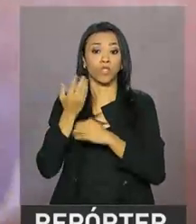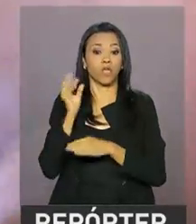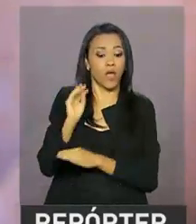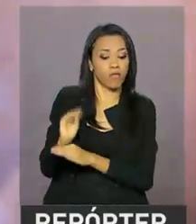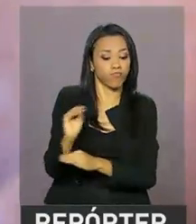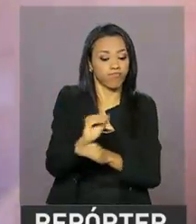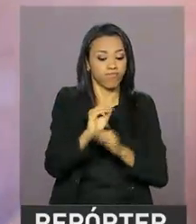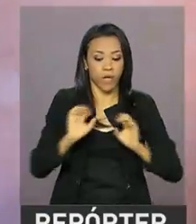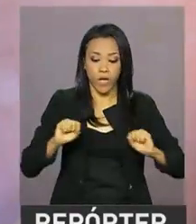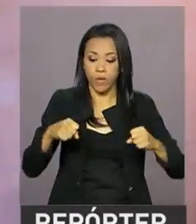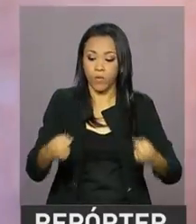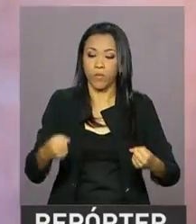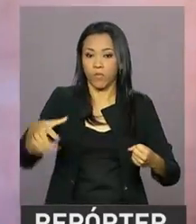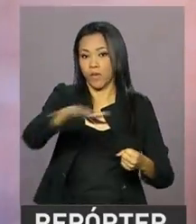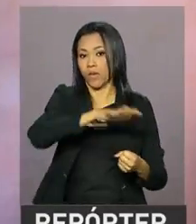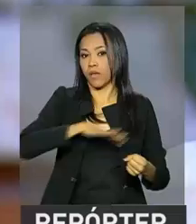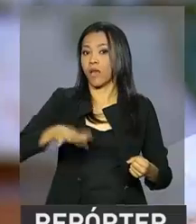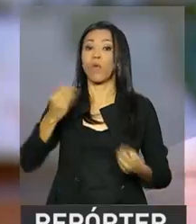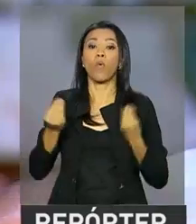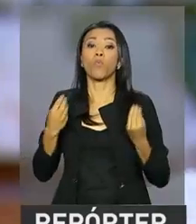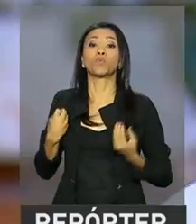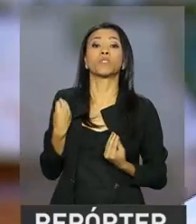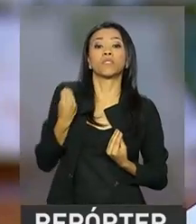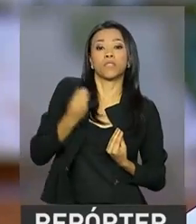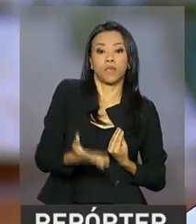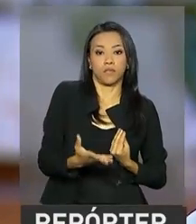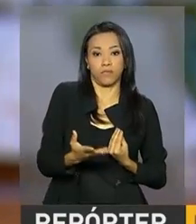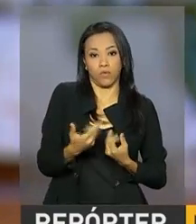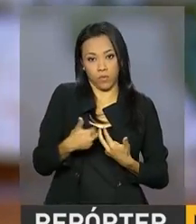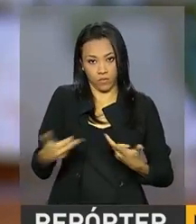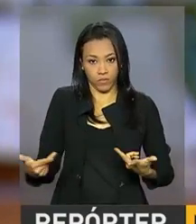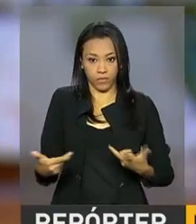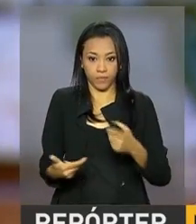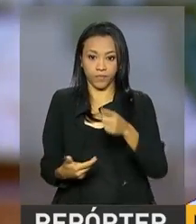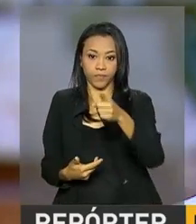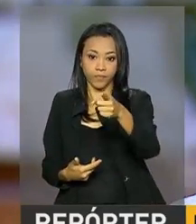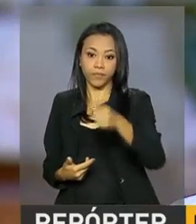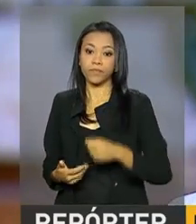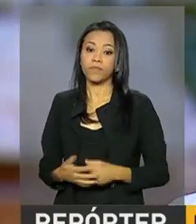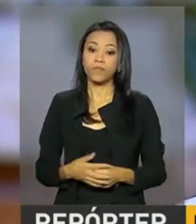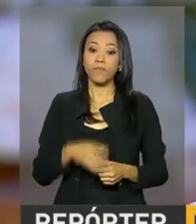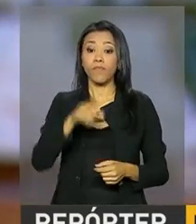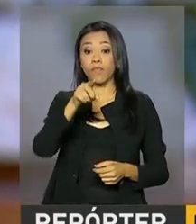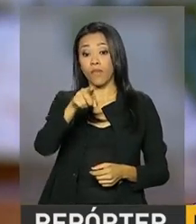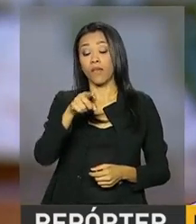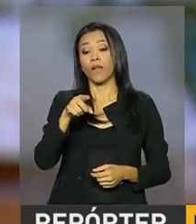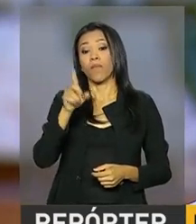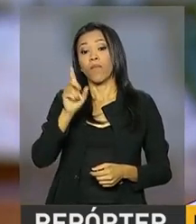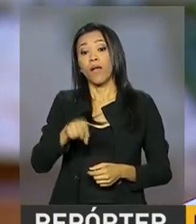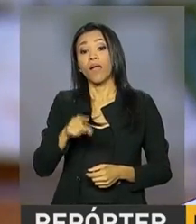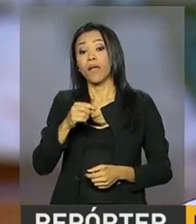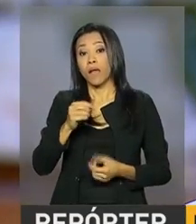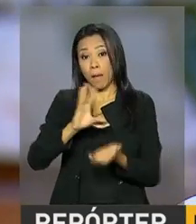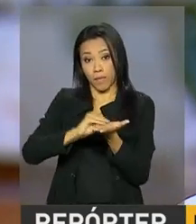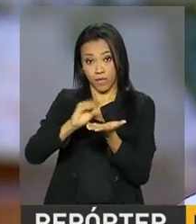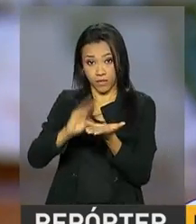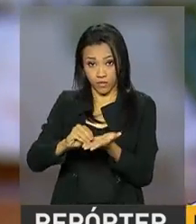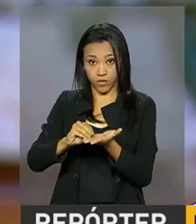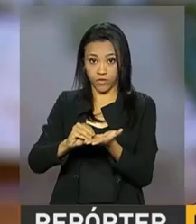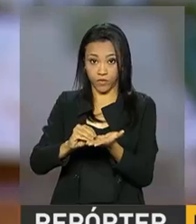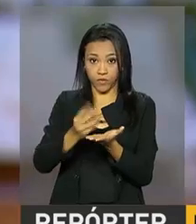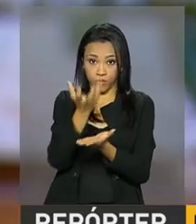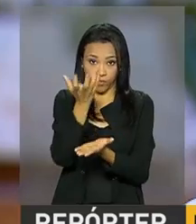de nascentes por meio de doações às nascentes no rádio 10 que ambos são visualizados pelo que em baixa o aplicativo